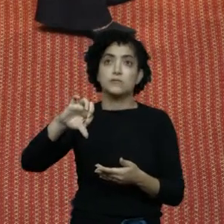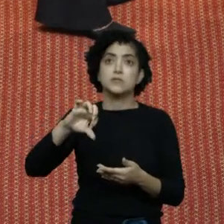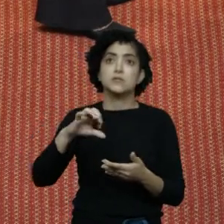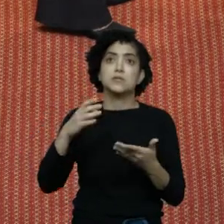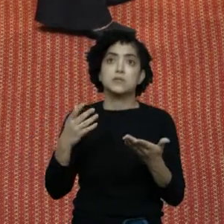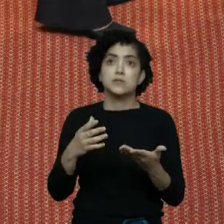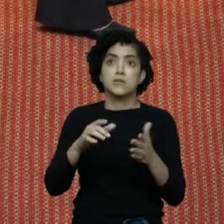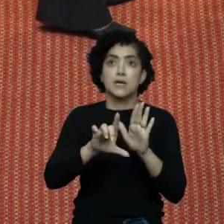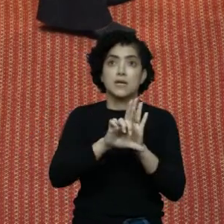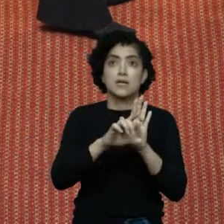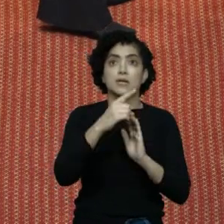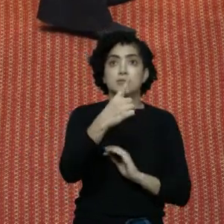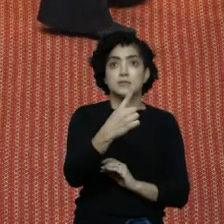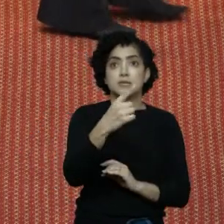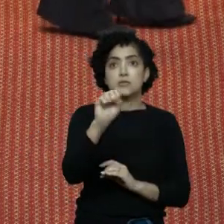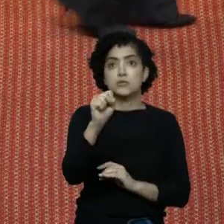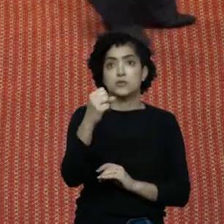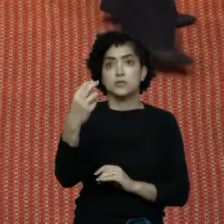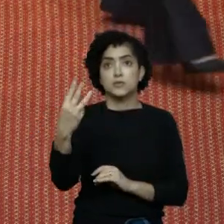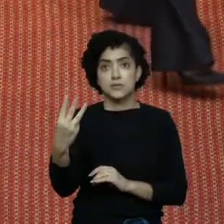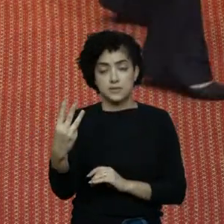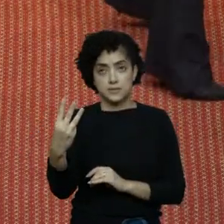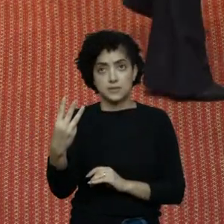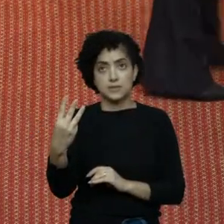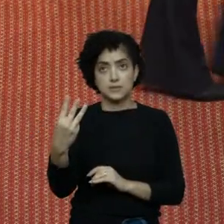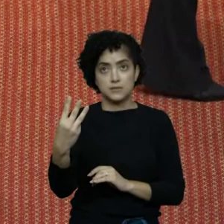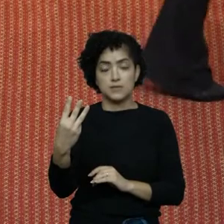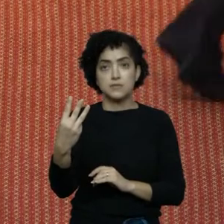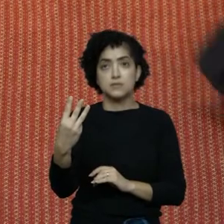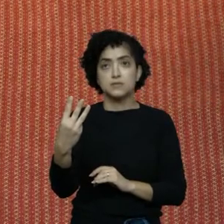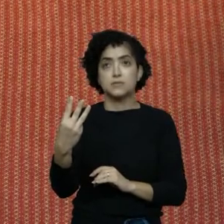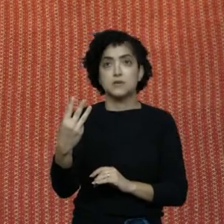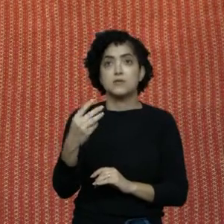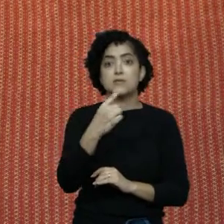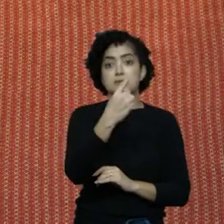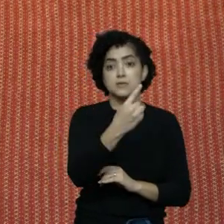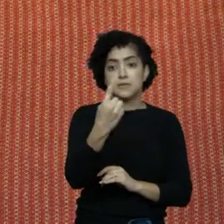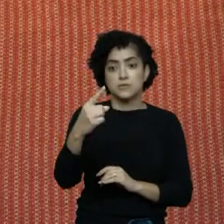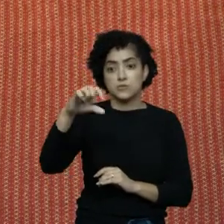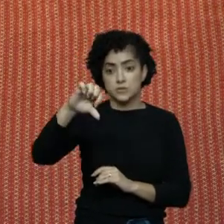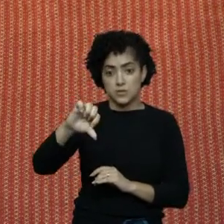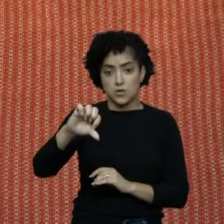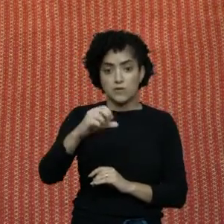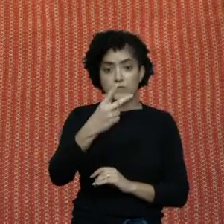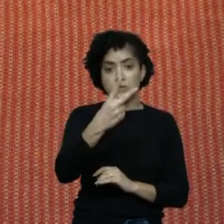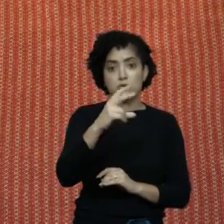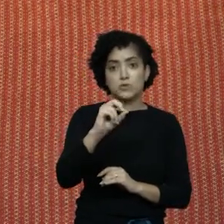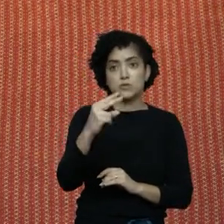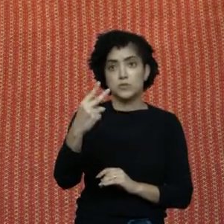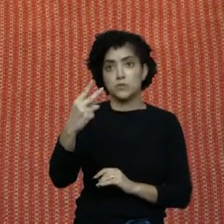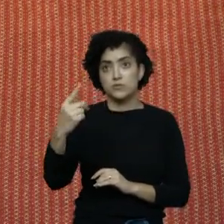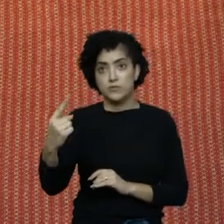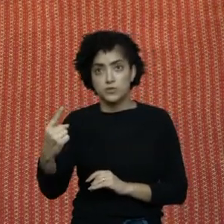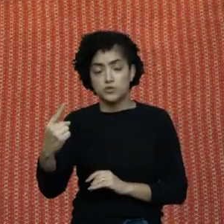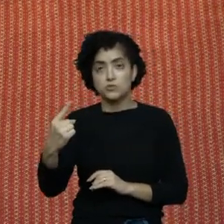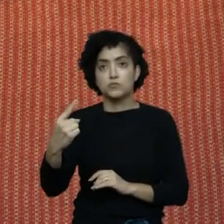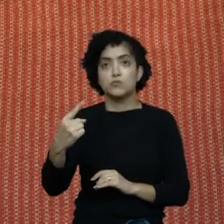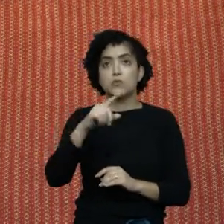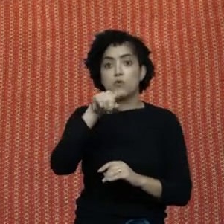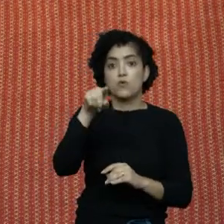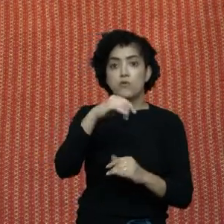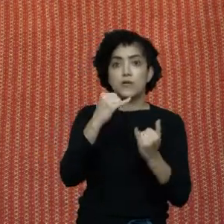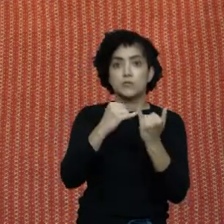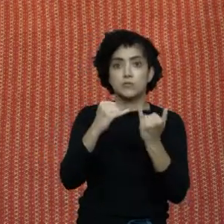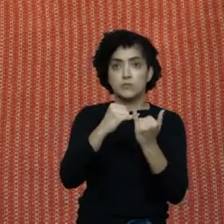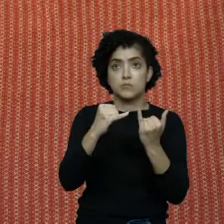na lei 183 183 119 de 2021 com veto parcial e os